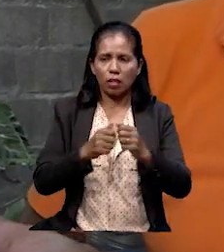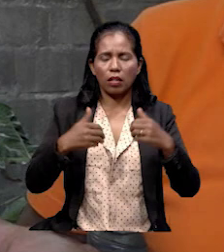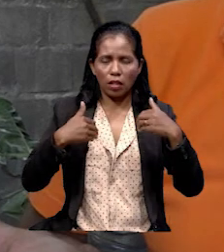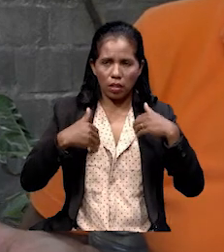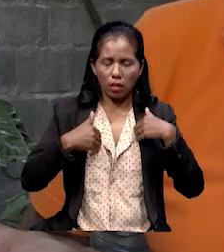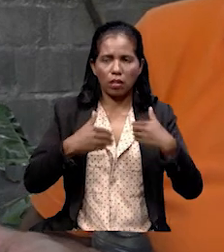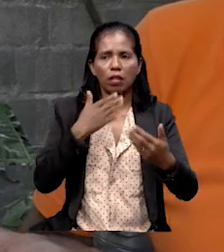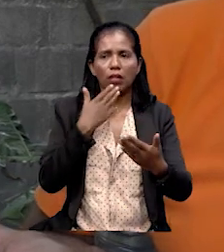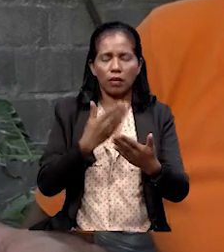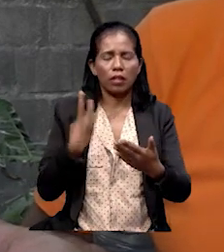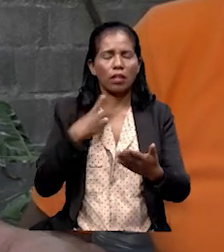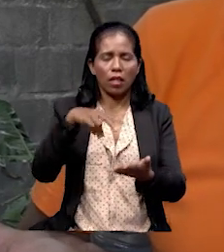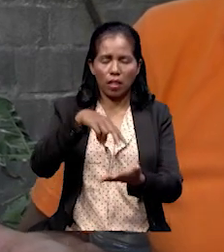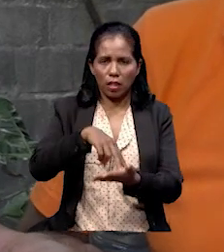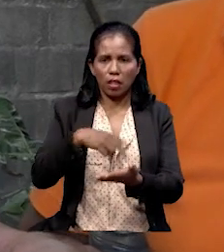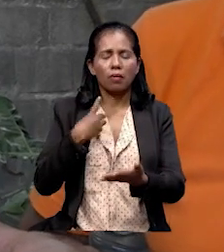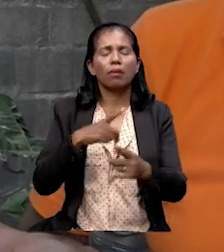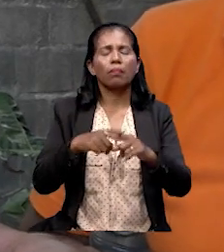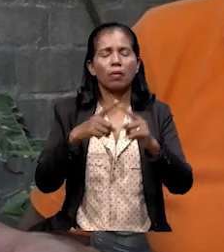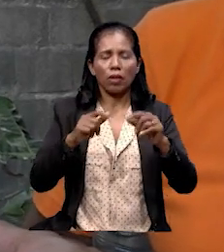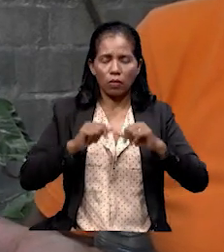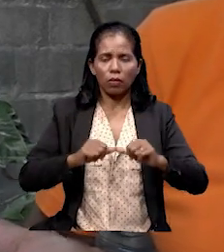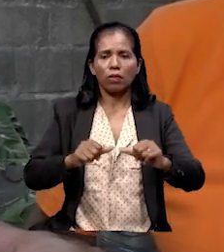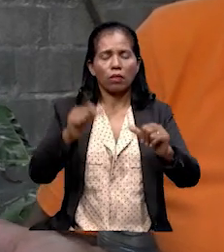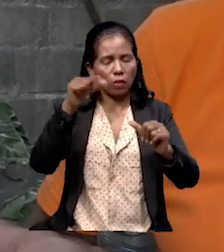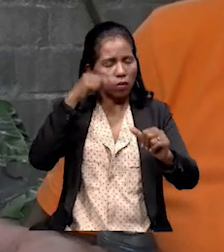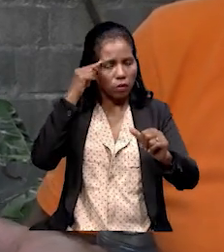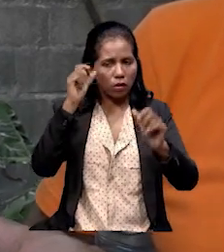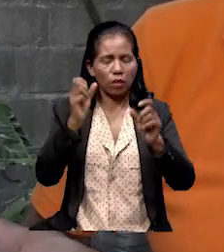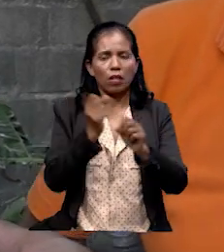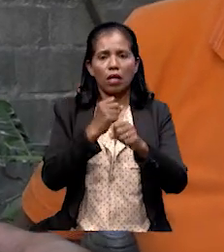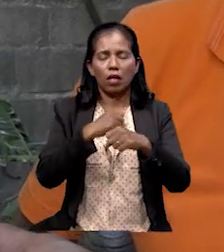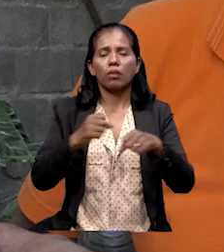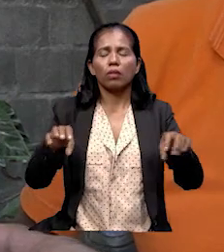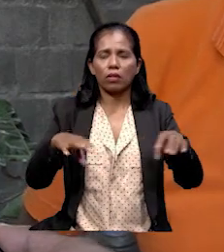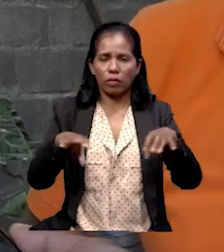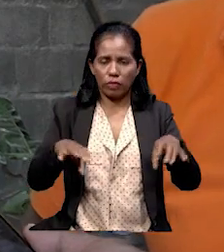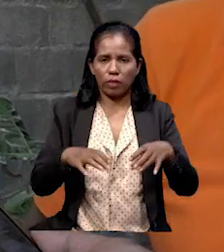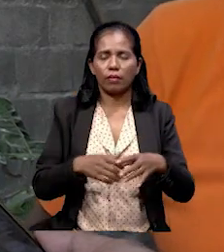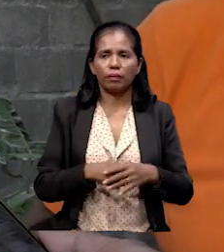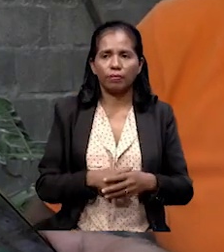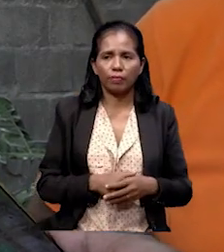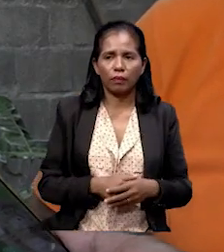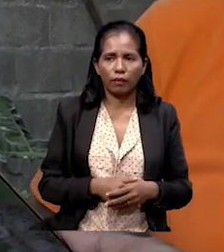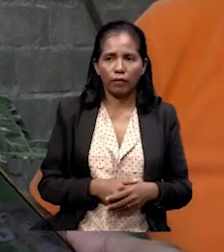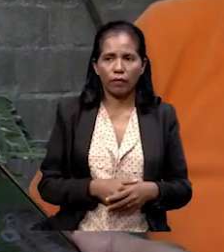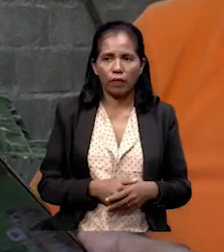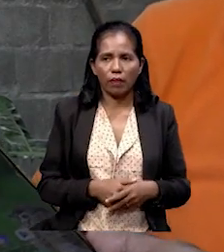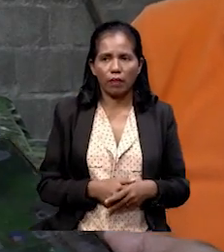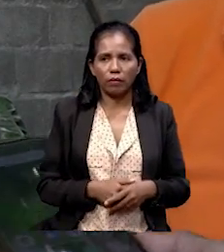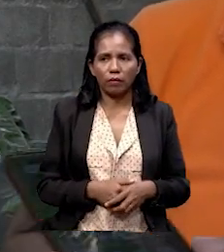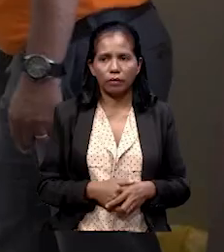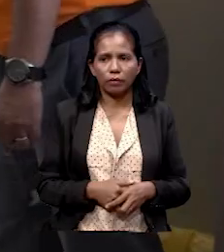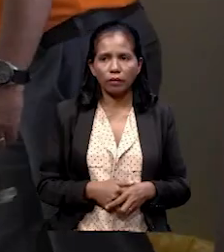na fatin ita estabelece ita tal mas bem continuação né governo tem que halo ni serviço ni parte and including maternal